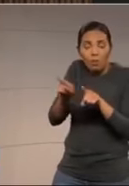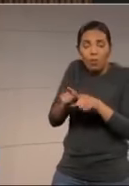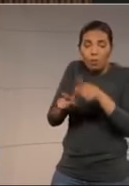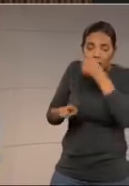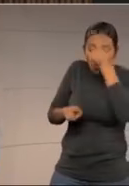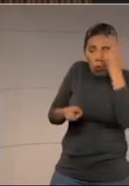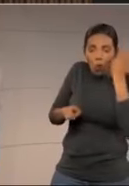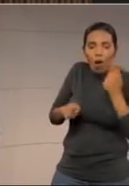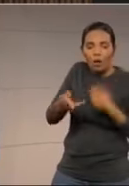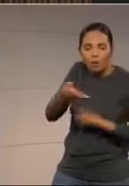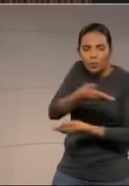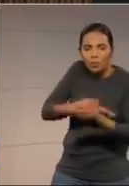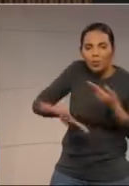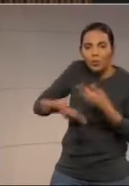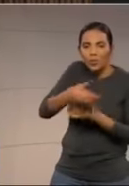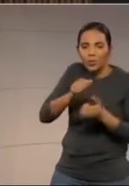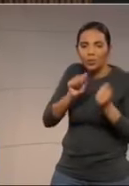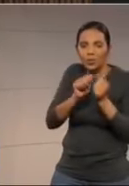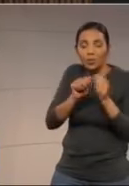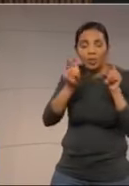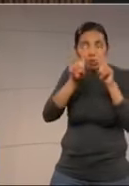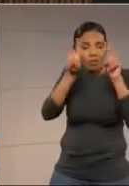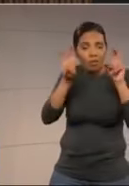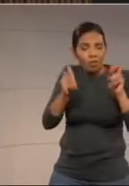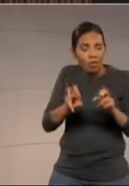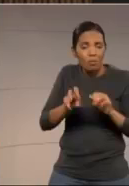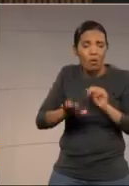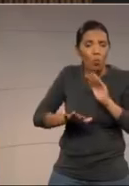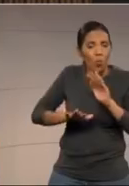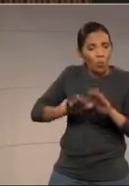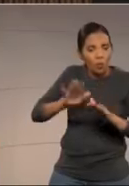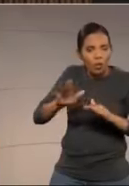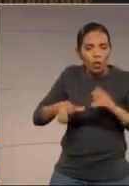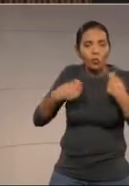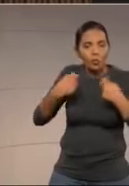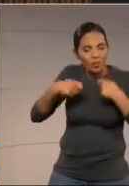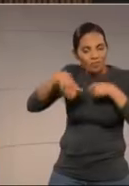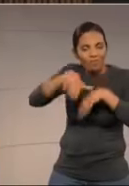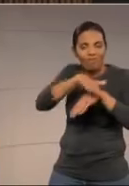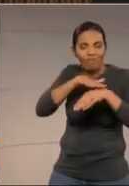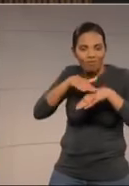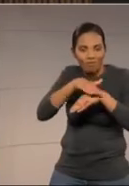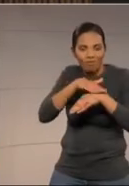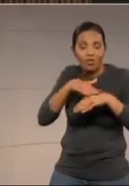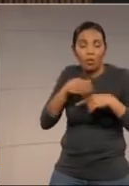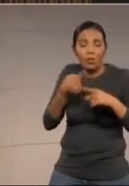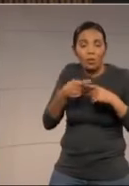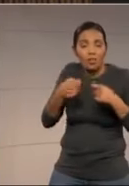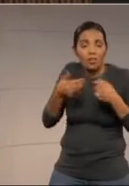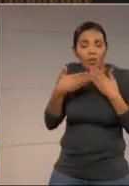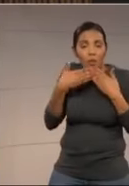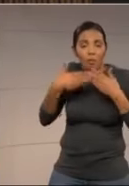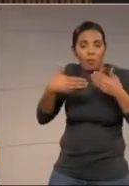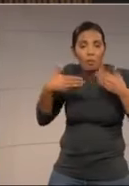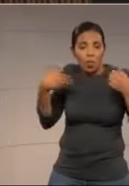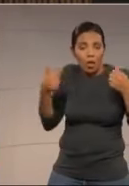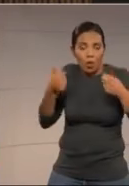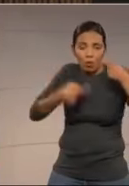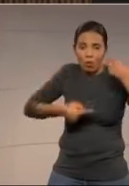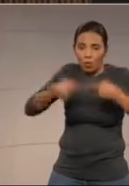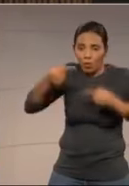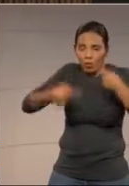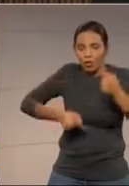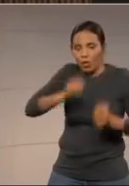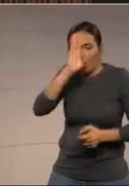com a gente nesse tema delicado, fundamental e necessário para a melhoria da política pública do Estado